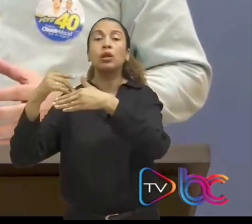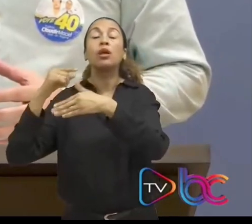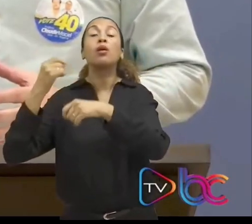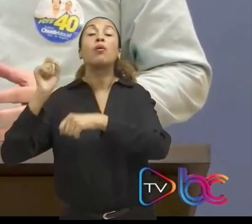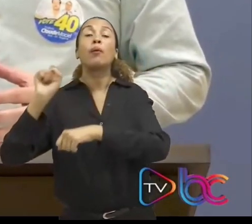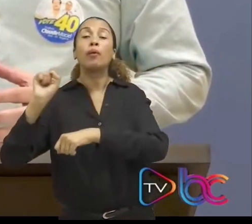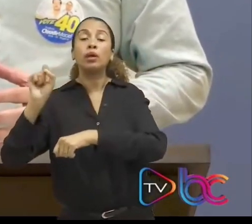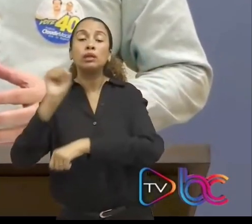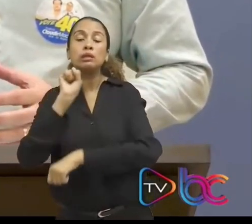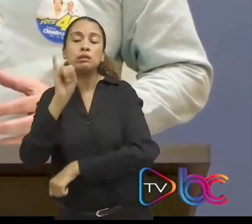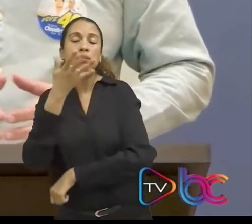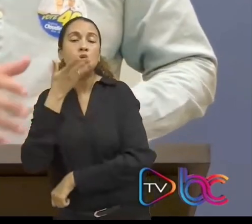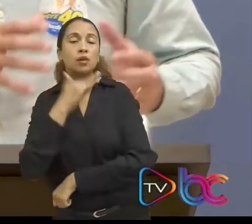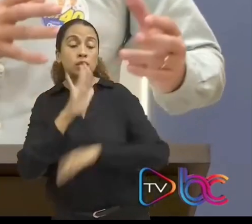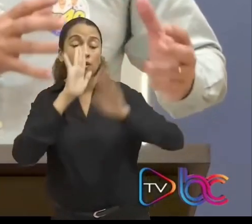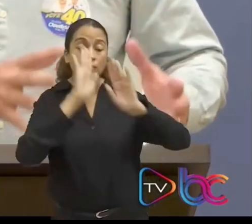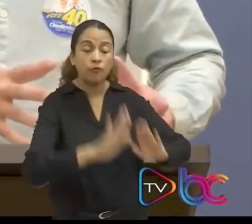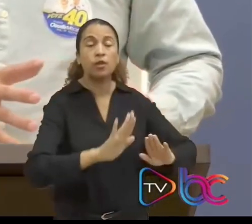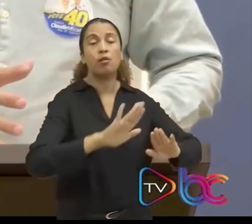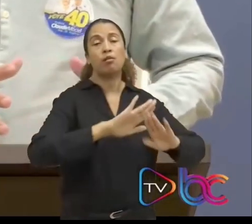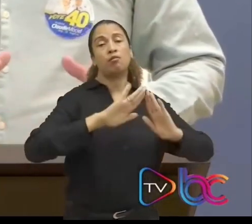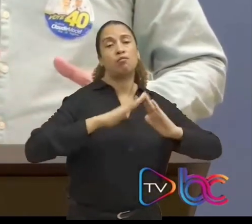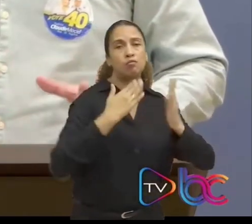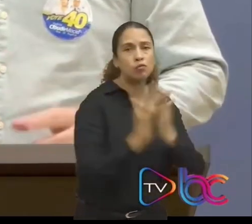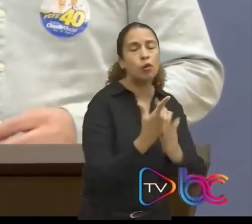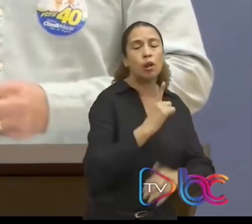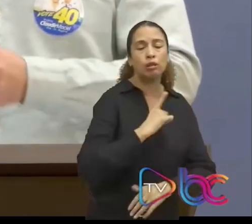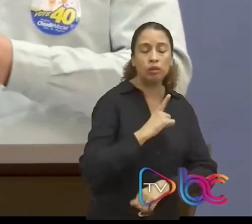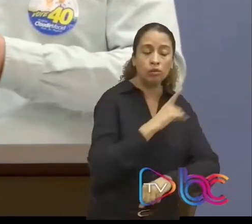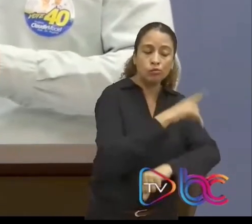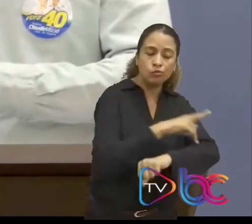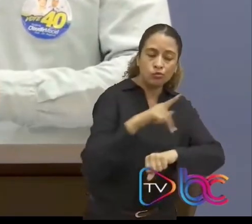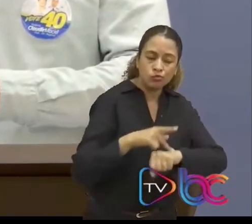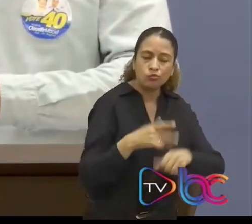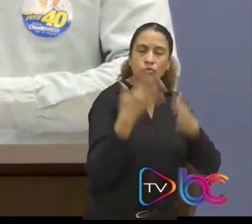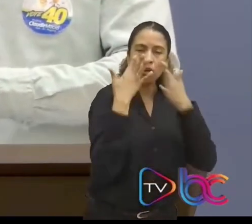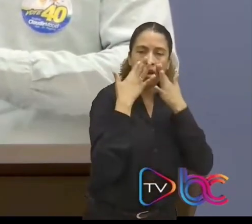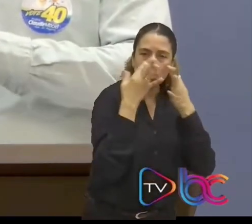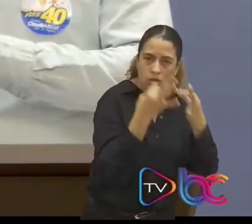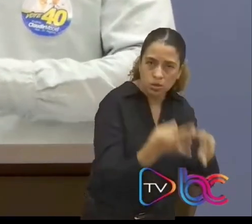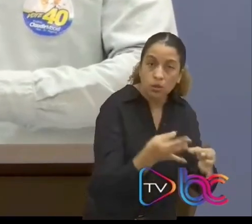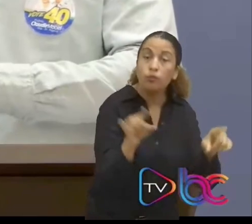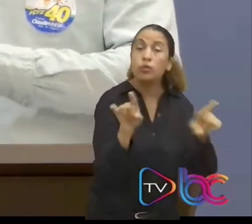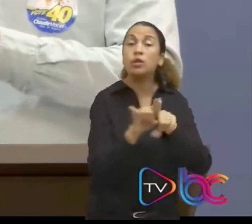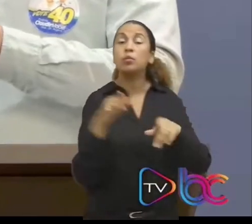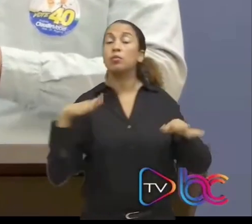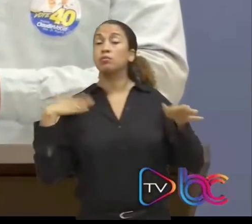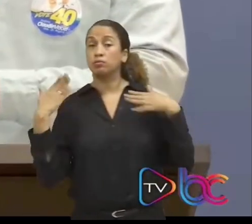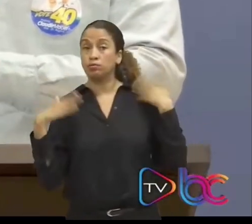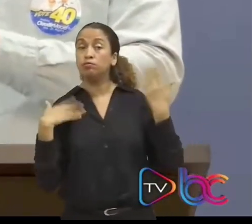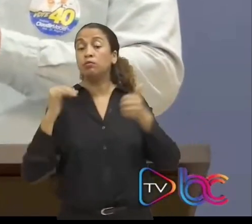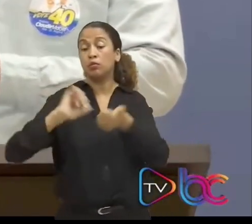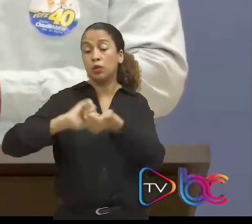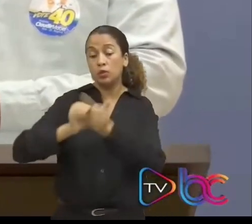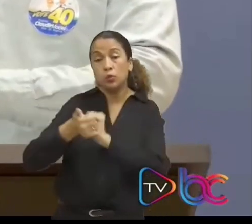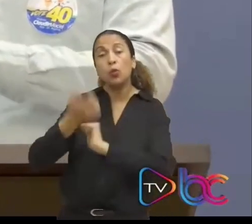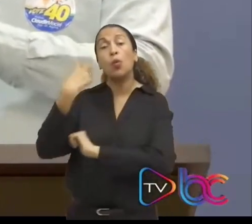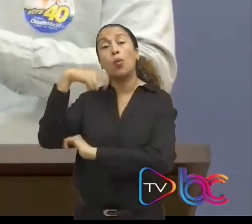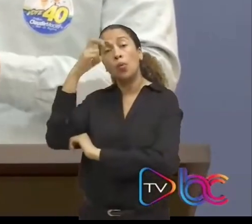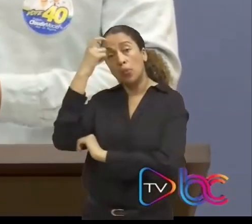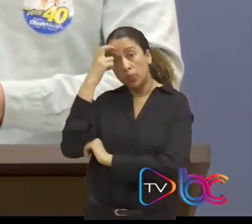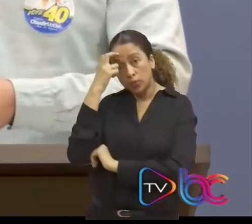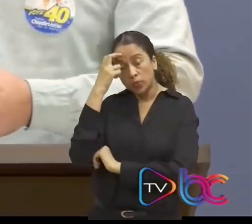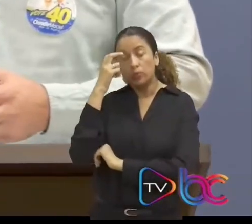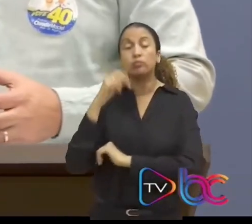tempo de permanência na escola, recebendo a parte pedagógica, recebendo a parte de lazer, de esporte, de cultura